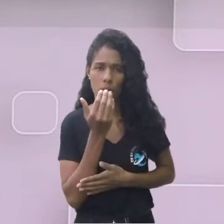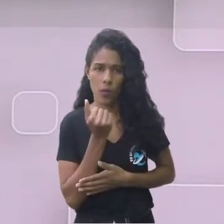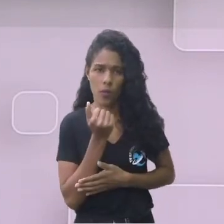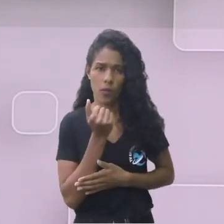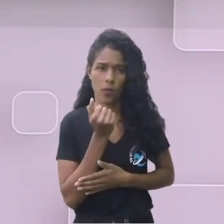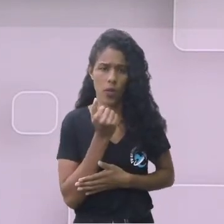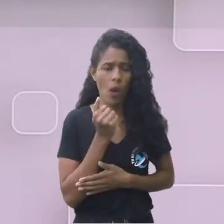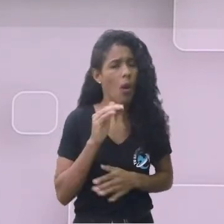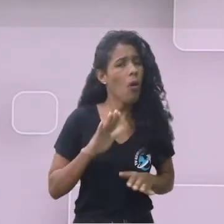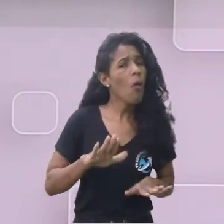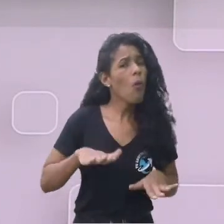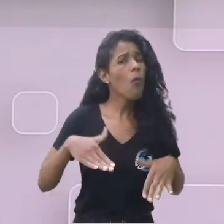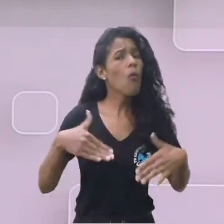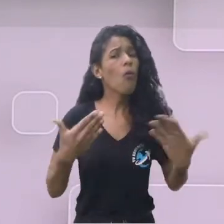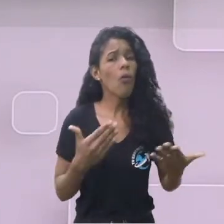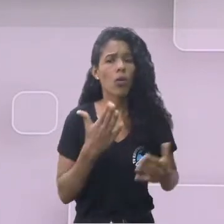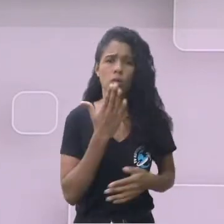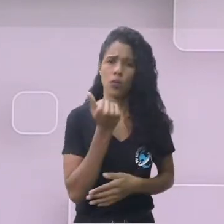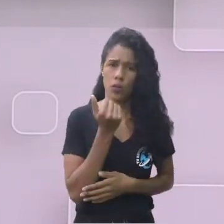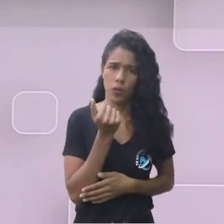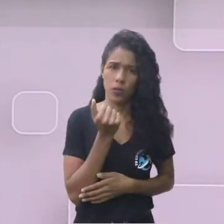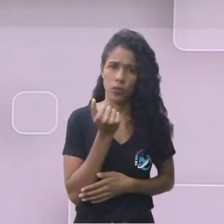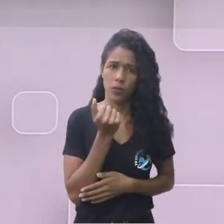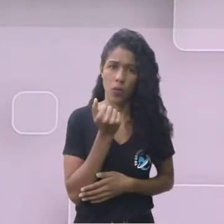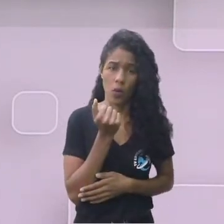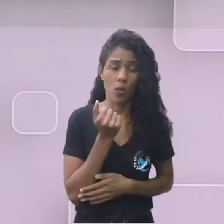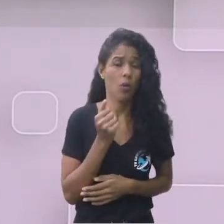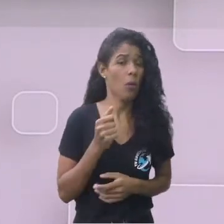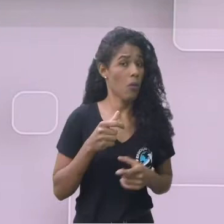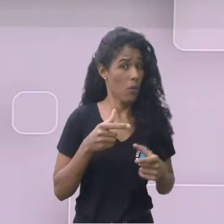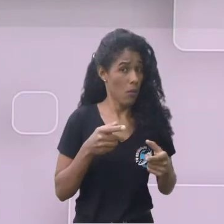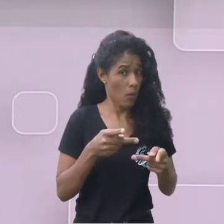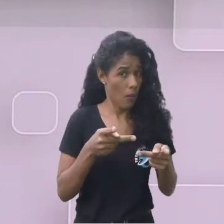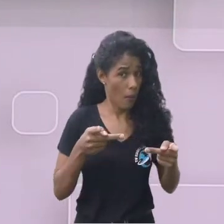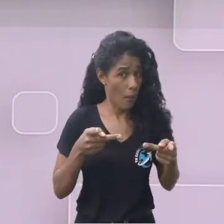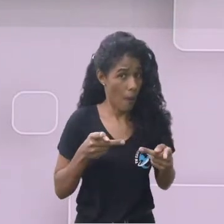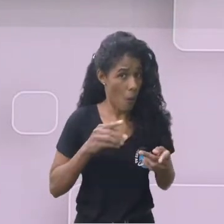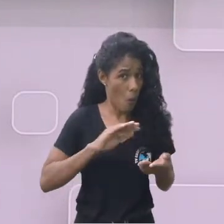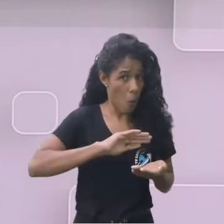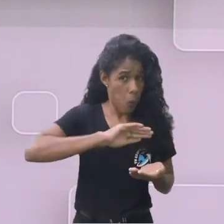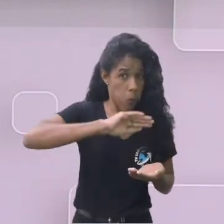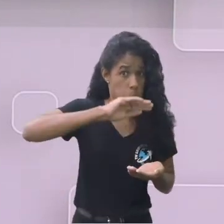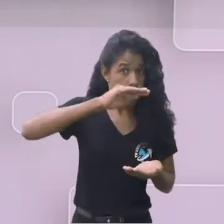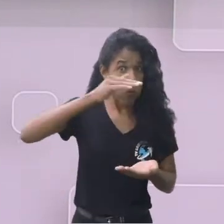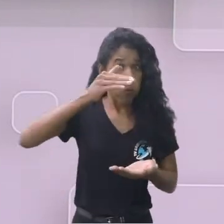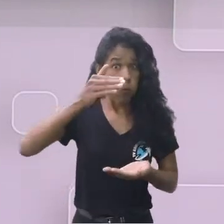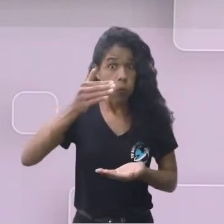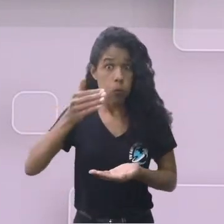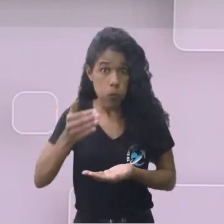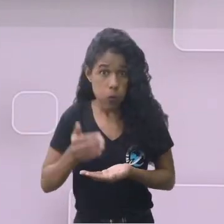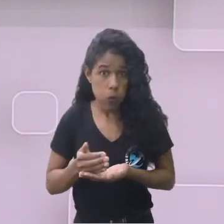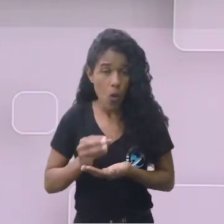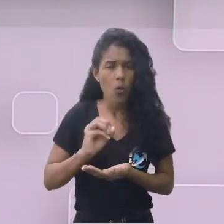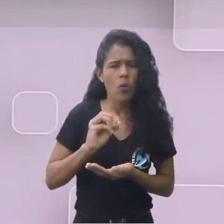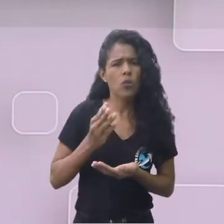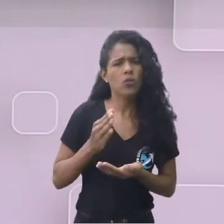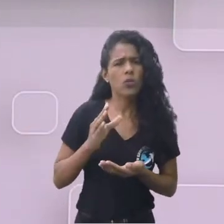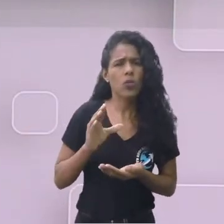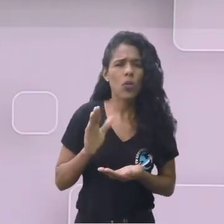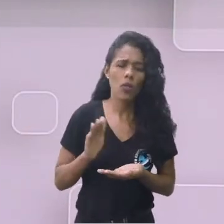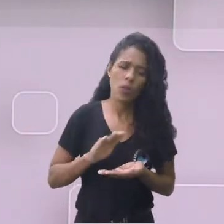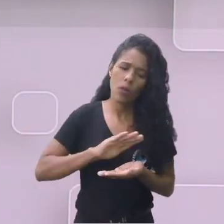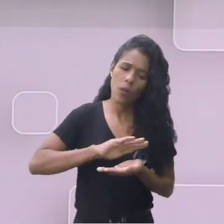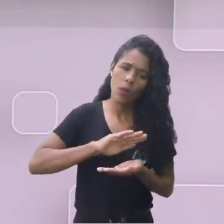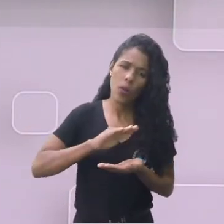alimenta? É em grande quantidade de um determinado alimento, ou você